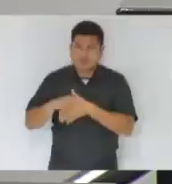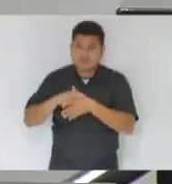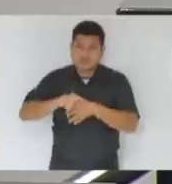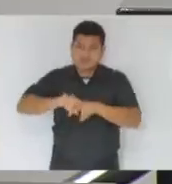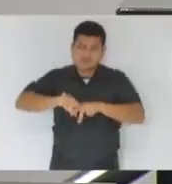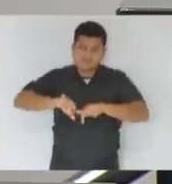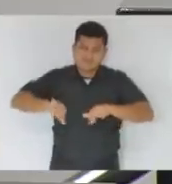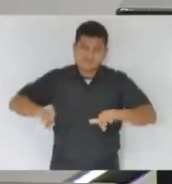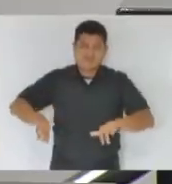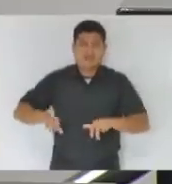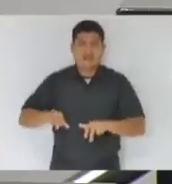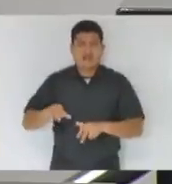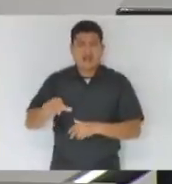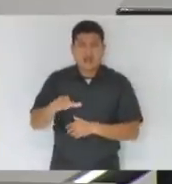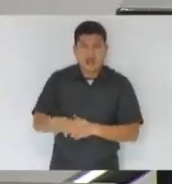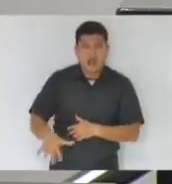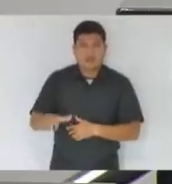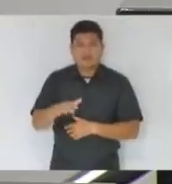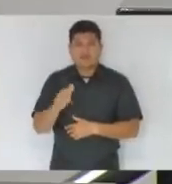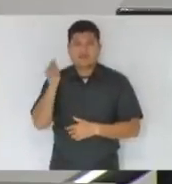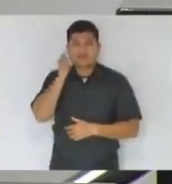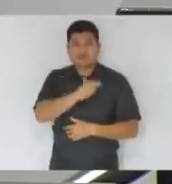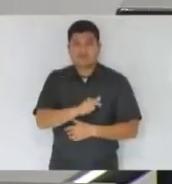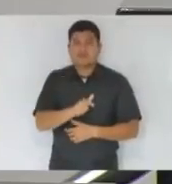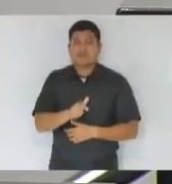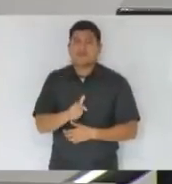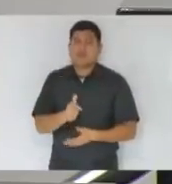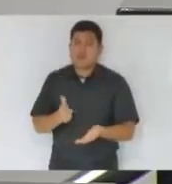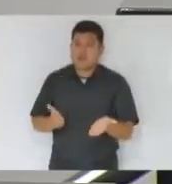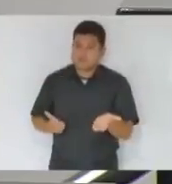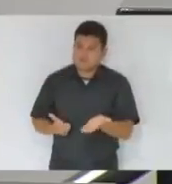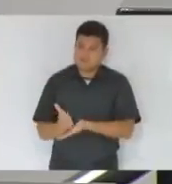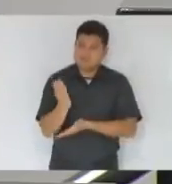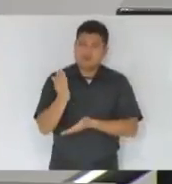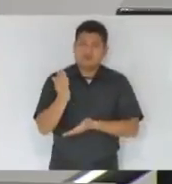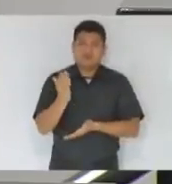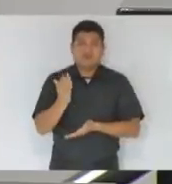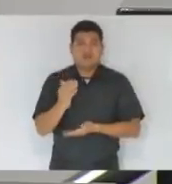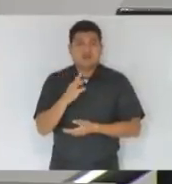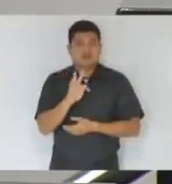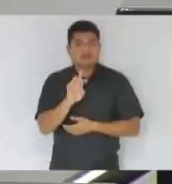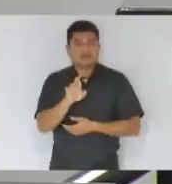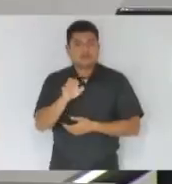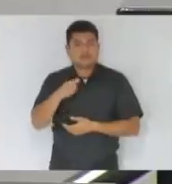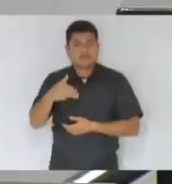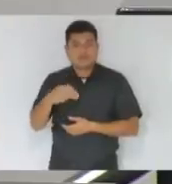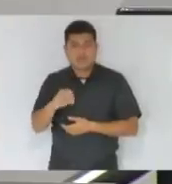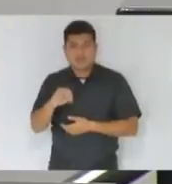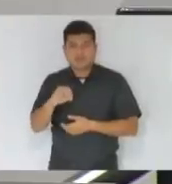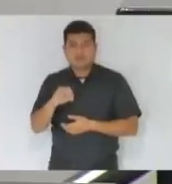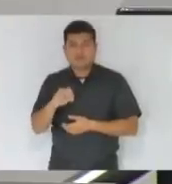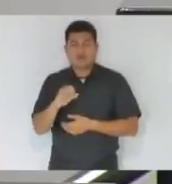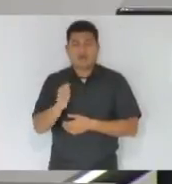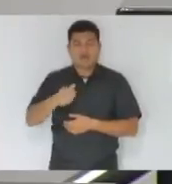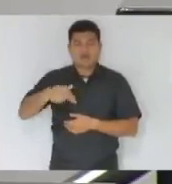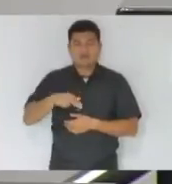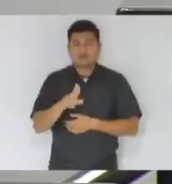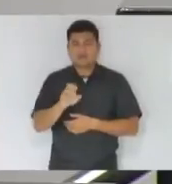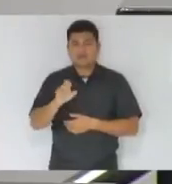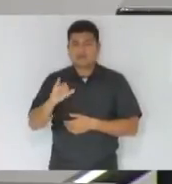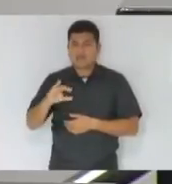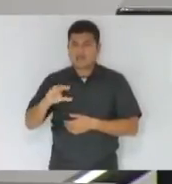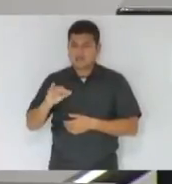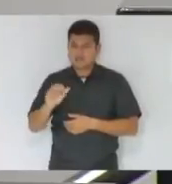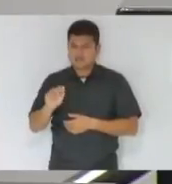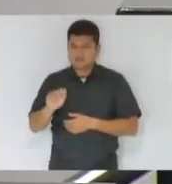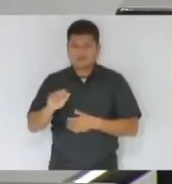que possa sair o bendito termo de anuência. O que significa esse termo?